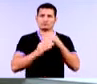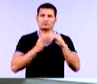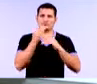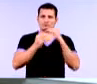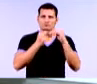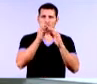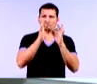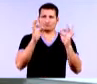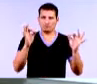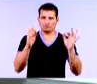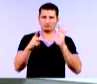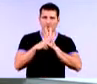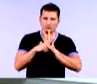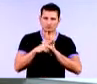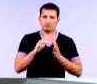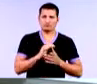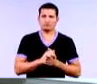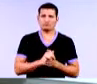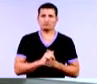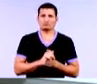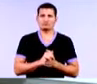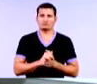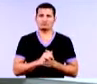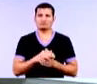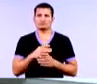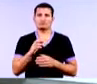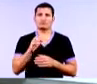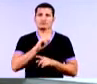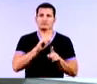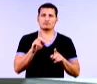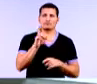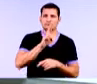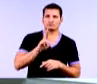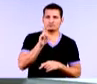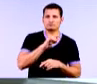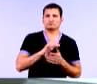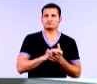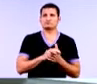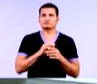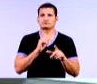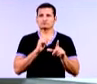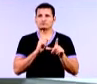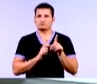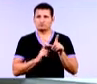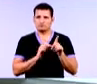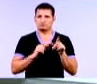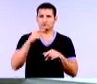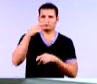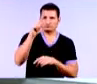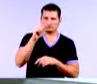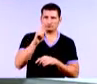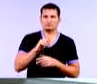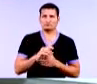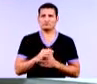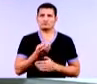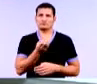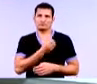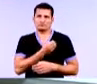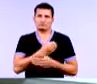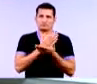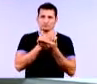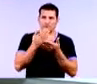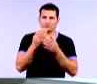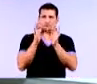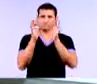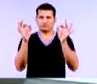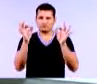desenvolvimento, com a restrição de não usar letras, não usar letras com acentuação, não usar números no início do